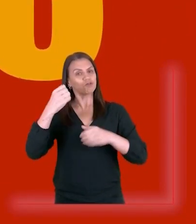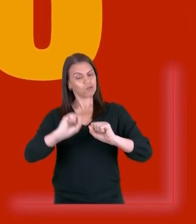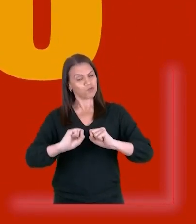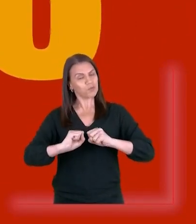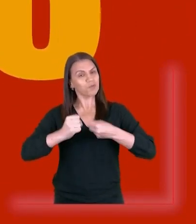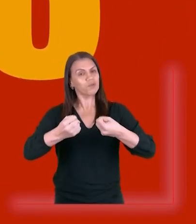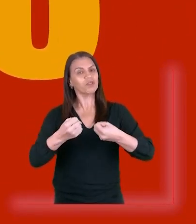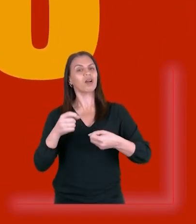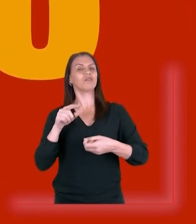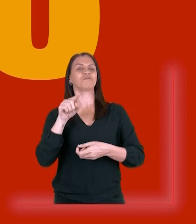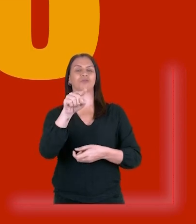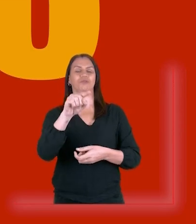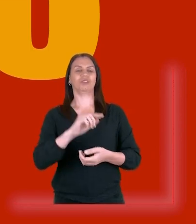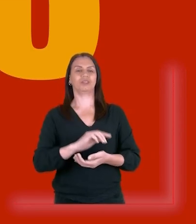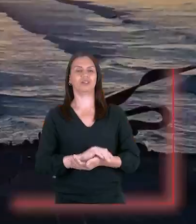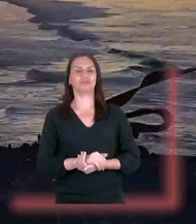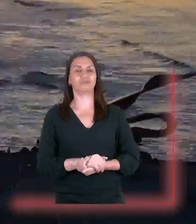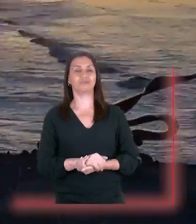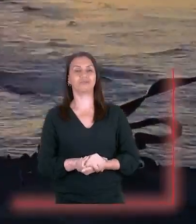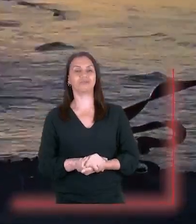você.